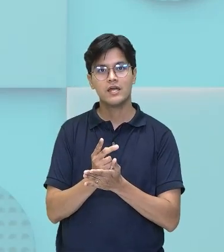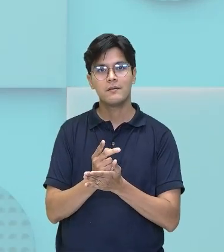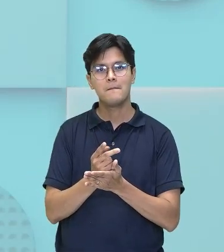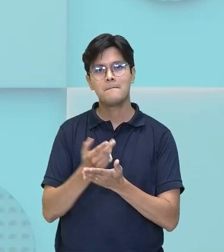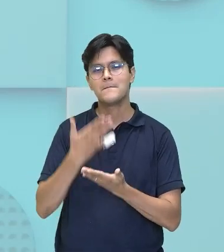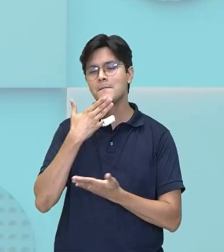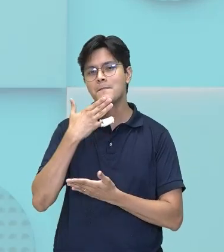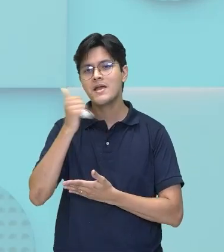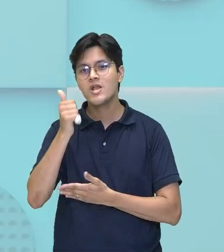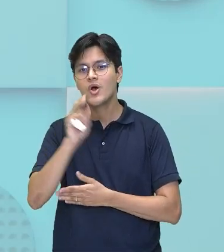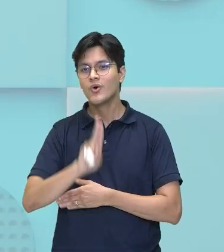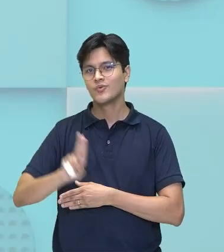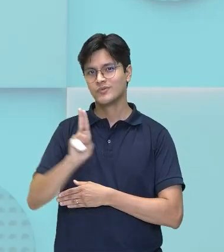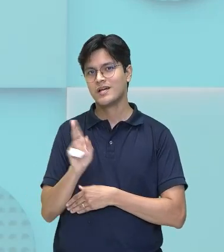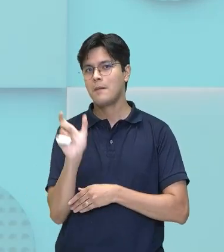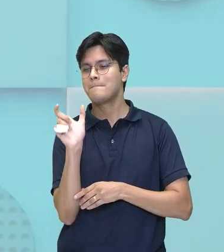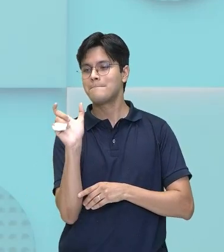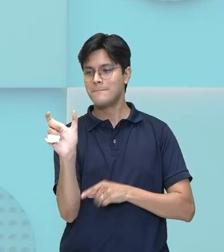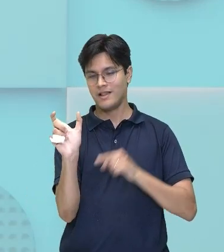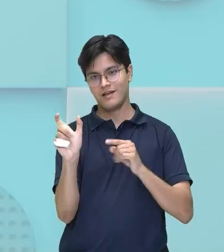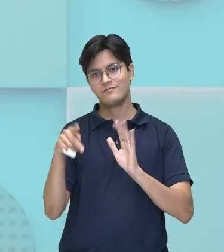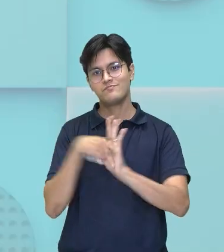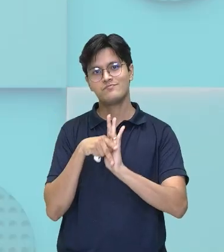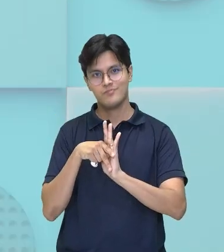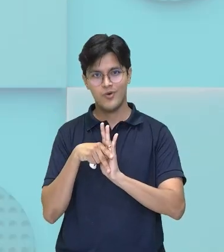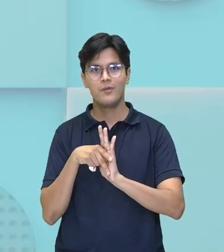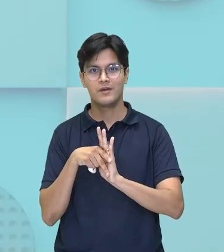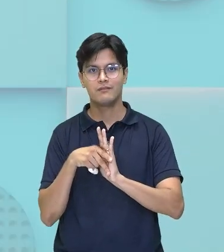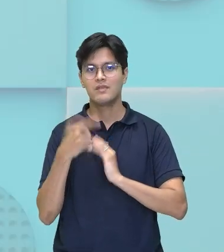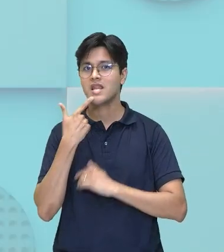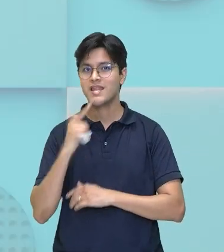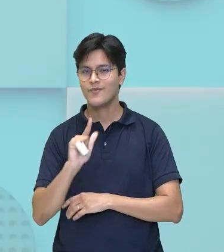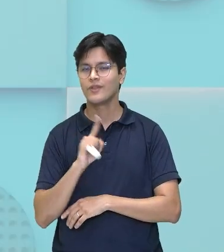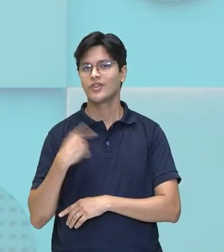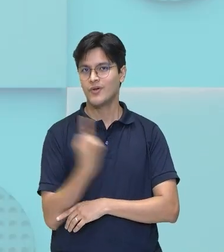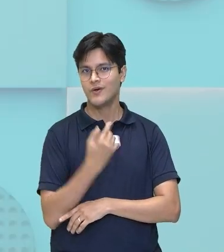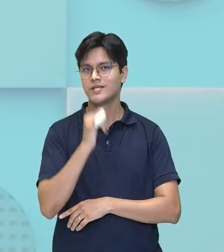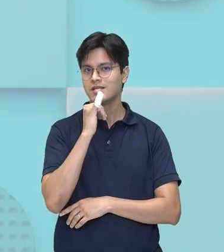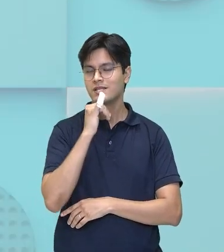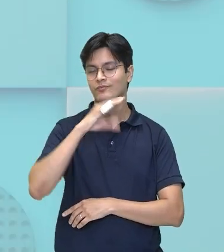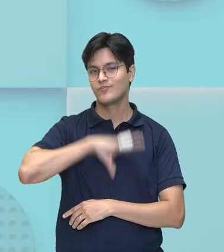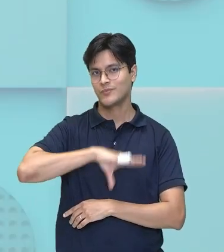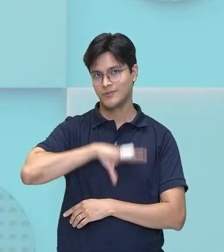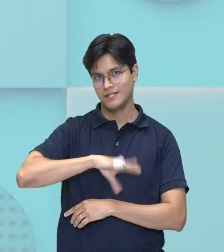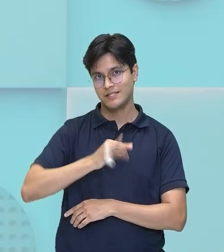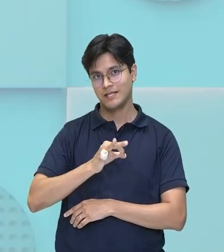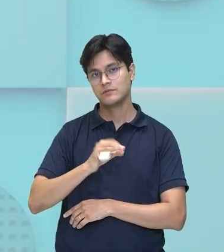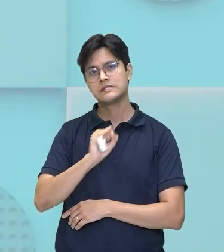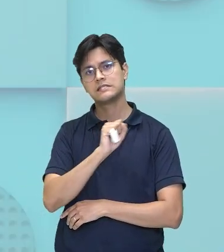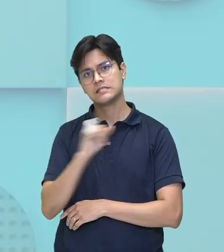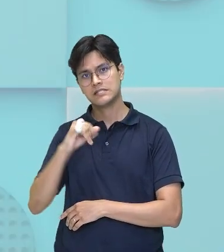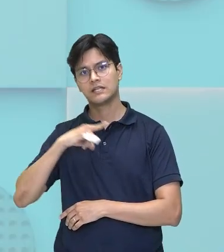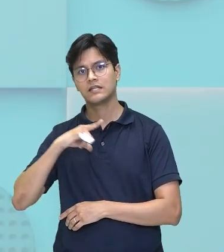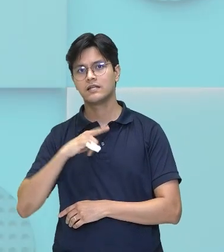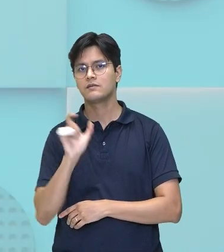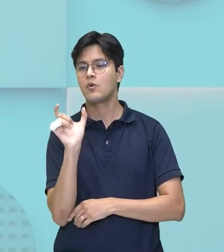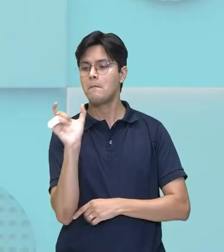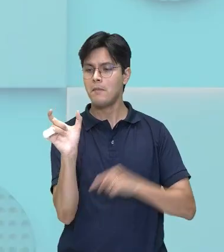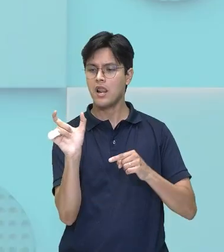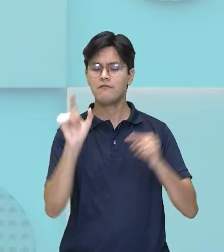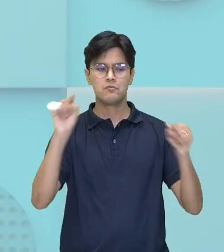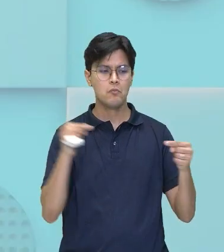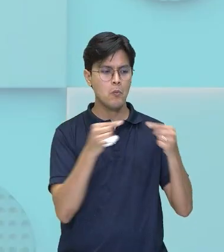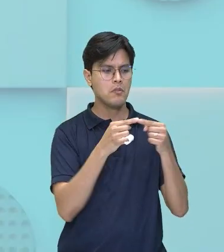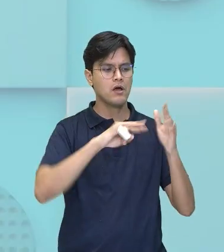Língua portuguesa. Então, a partir do momento que eu utilizo muito o estrangeirismo, eu ali estou fazendo o quê? Um vício.